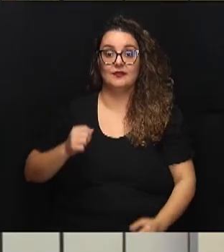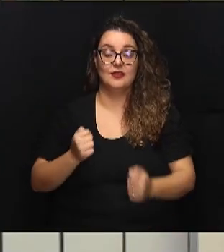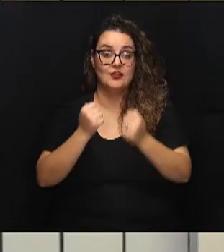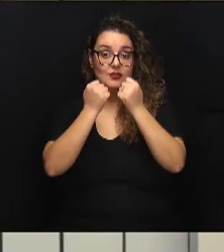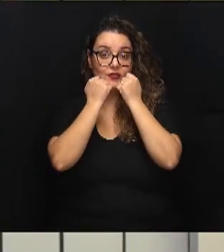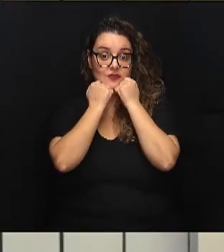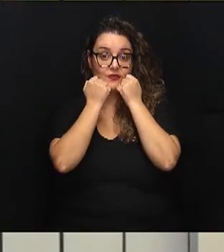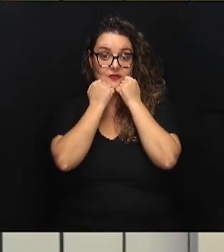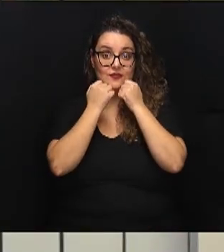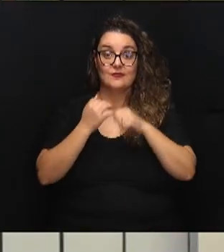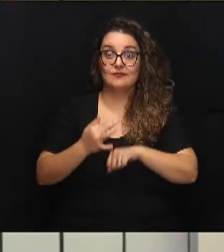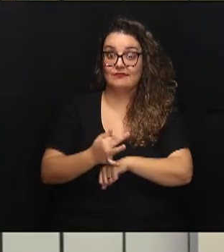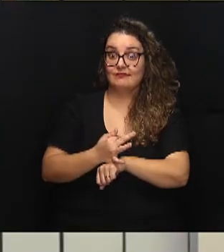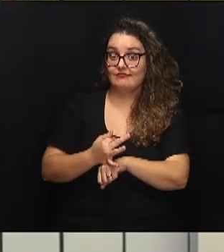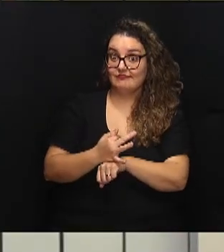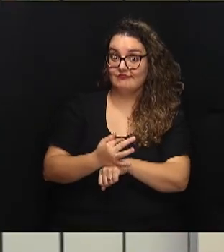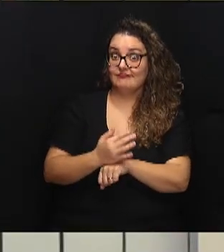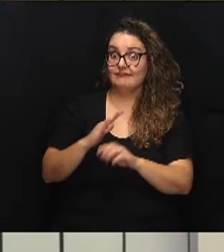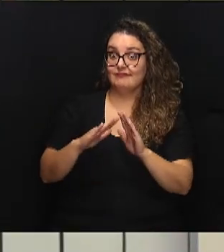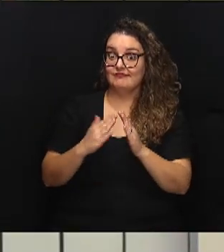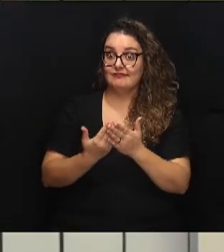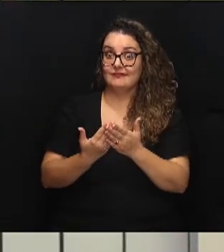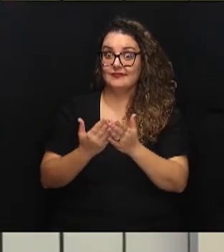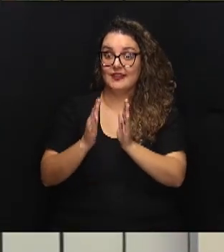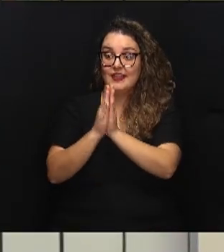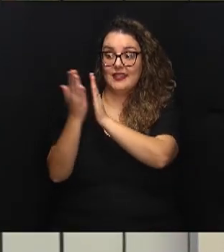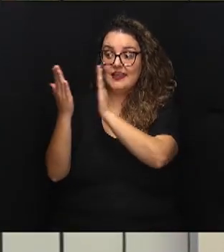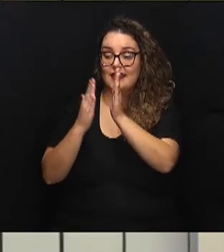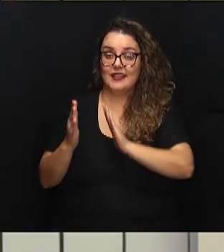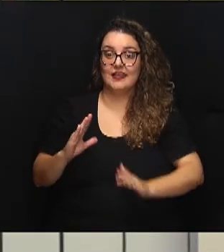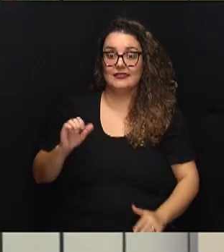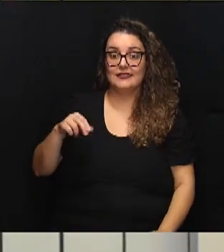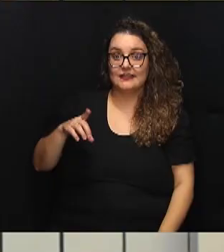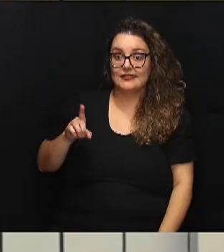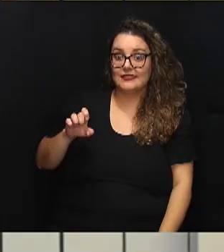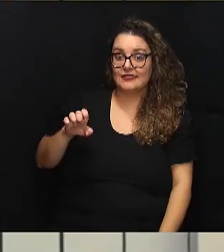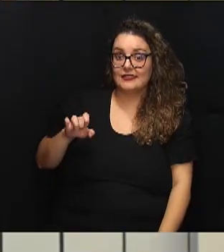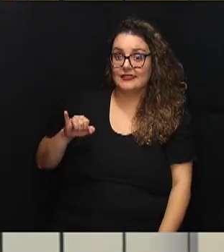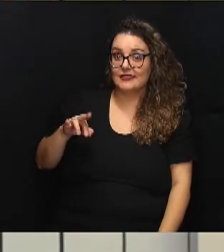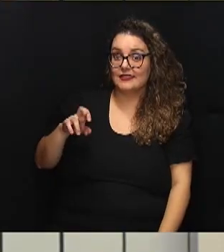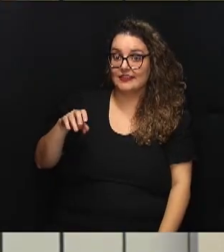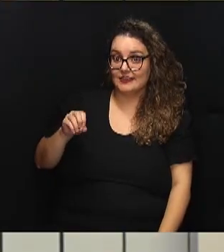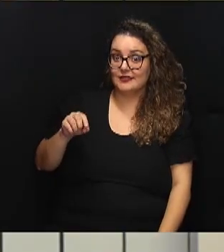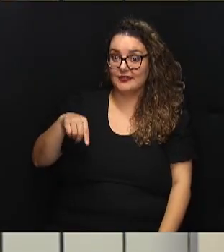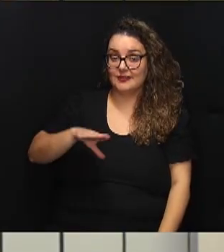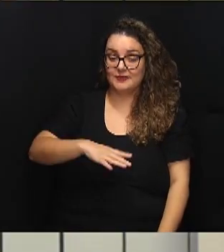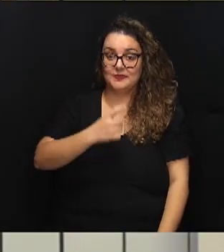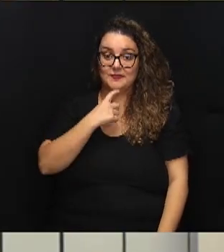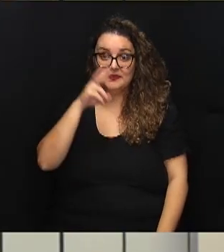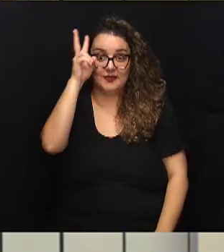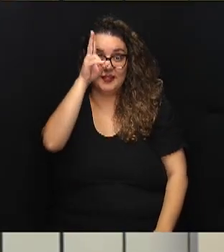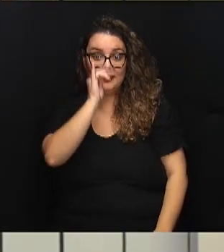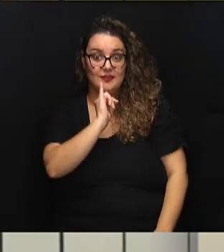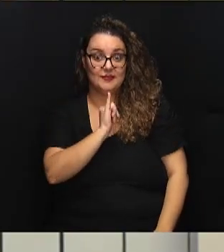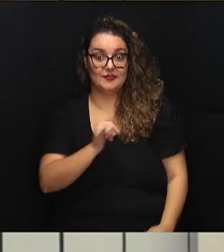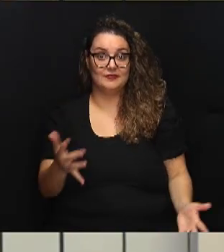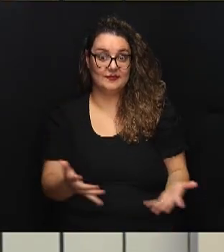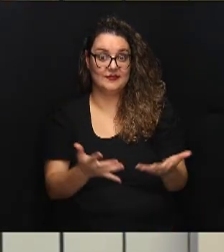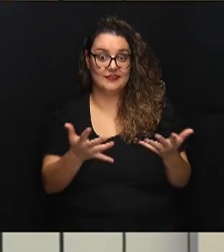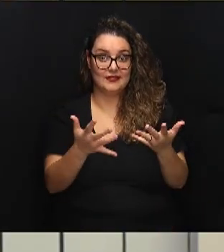de férias escolares, e a Livraria Candeeiro, aqui em Campinas, promove contação de histórias